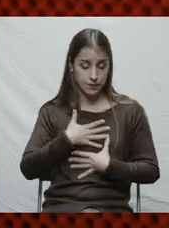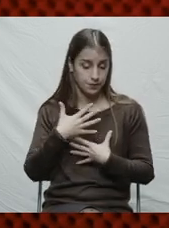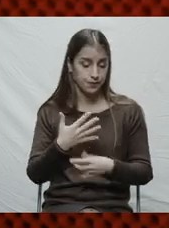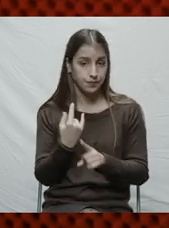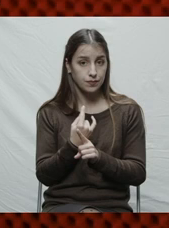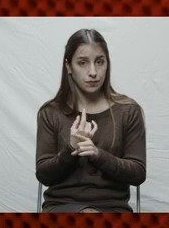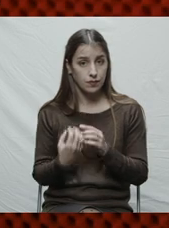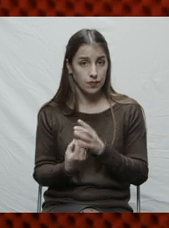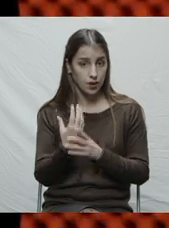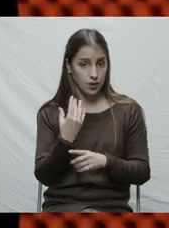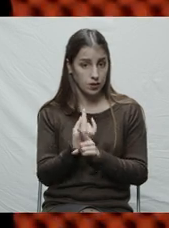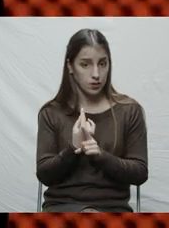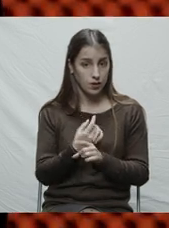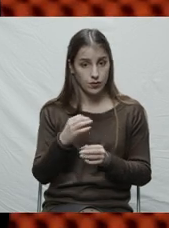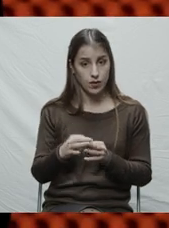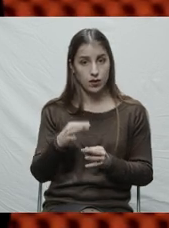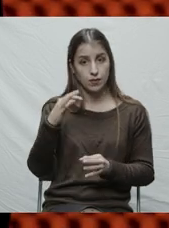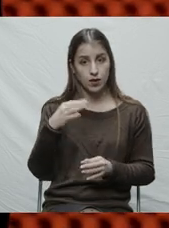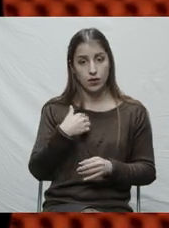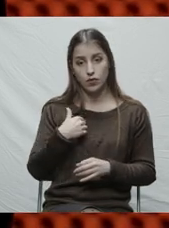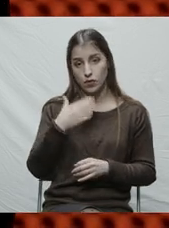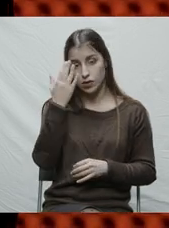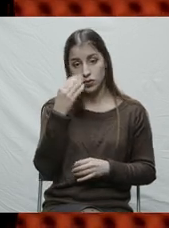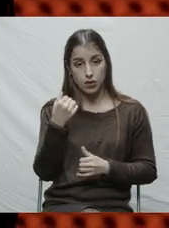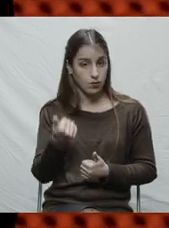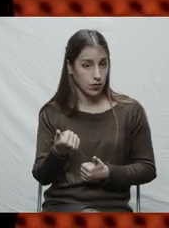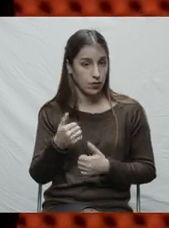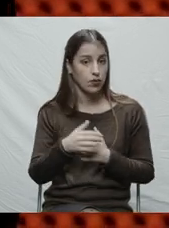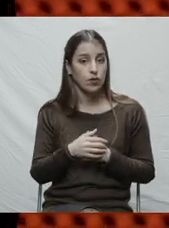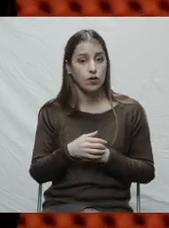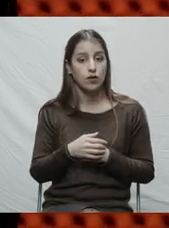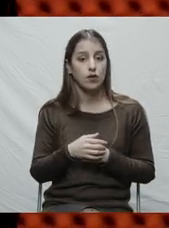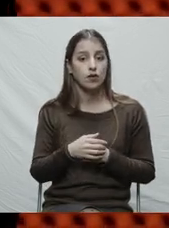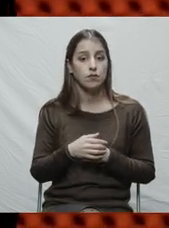dedicados à criação, finalmente, e acho que ainda bem.